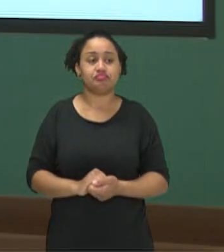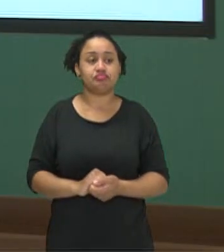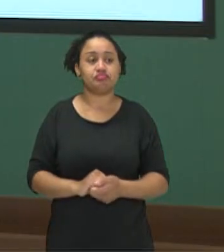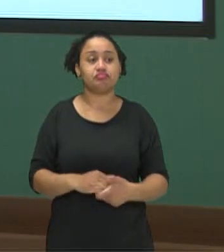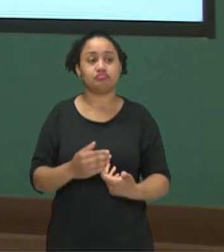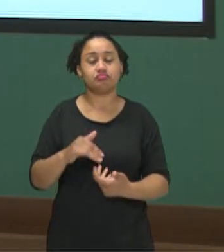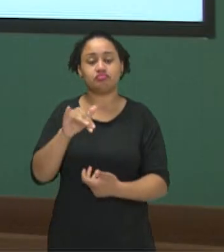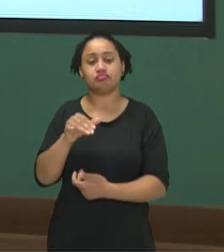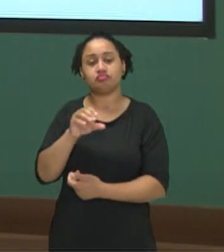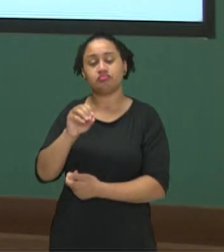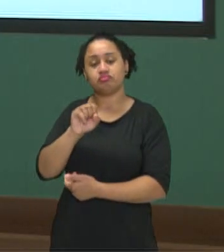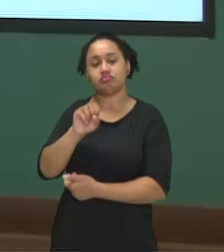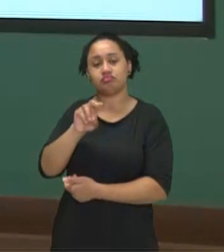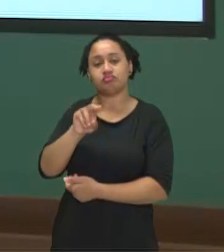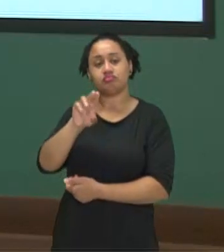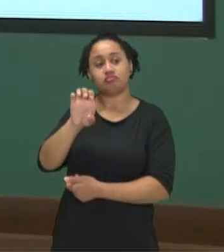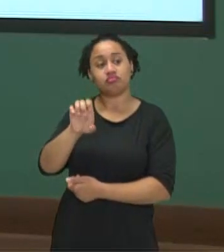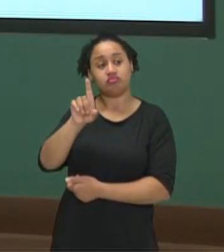Josué